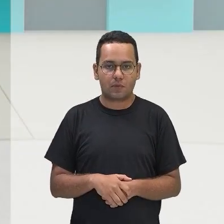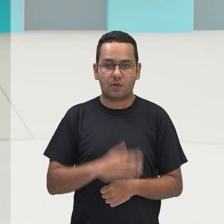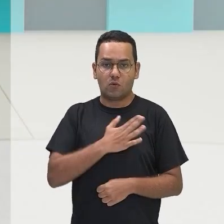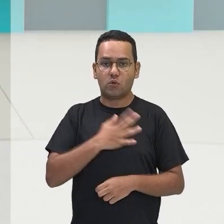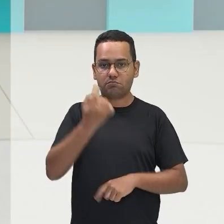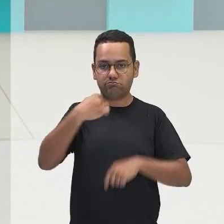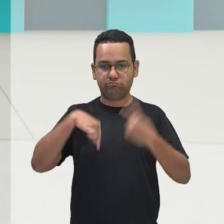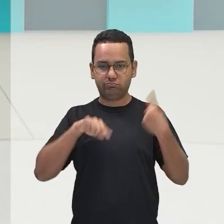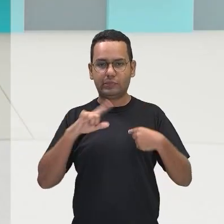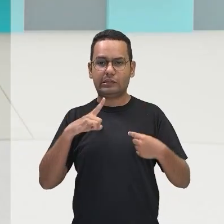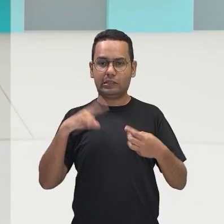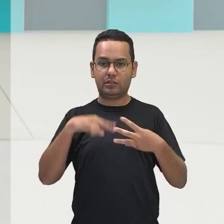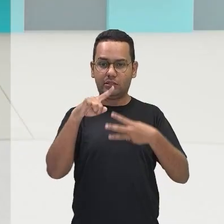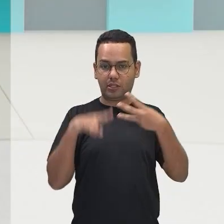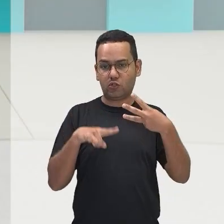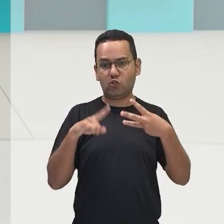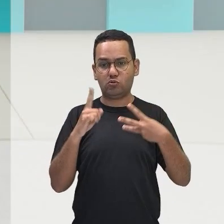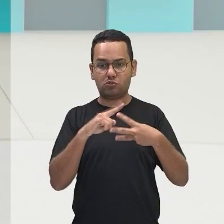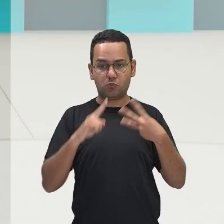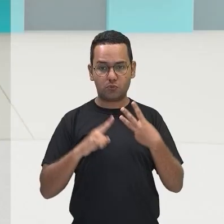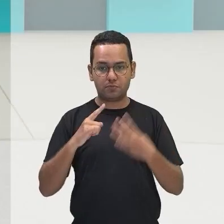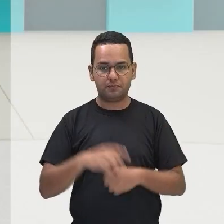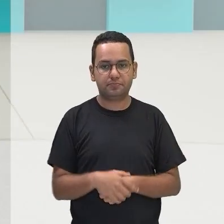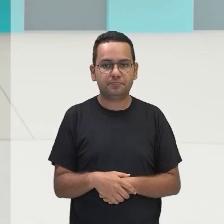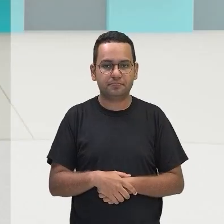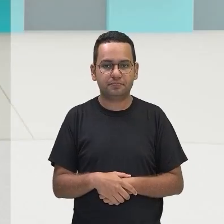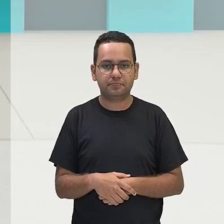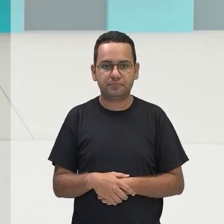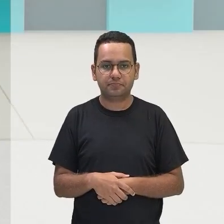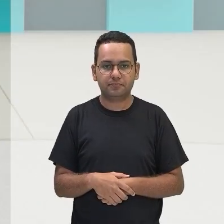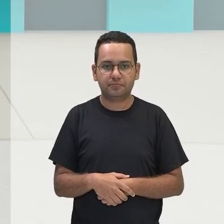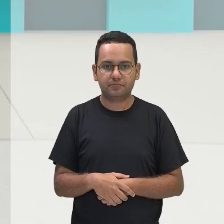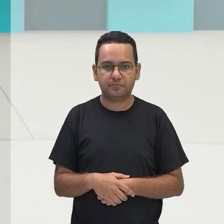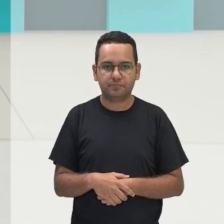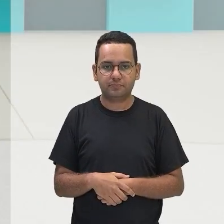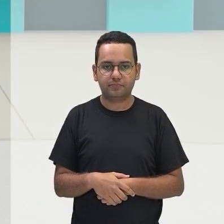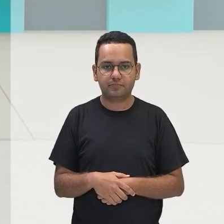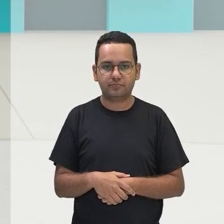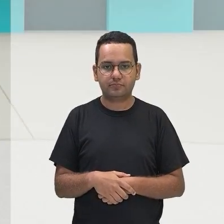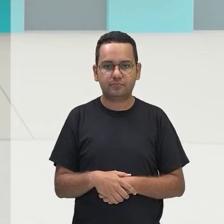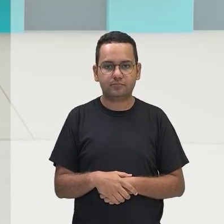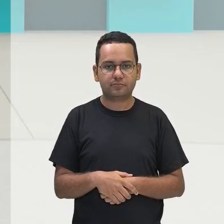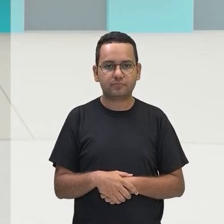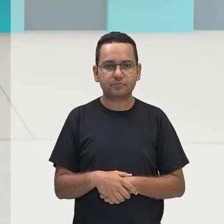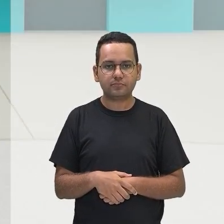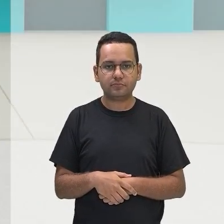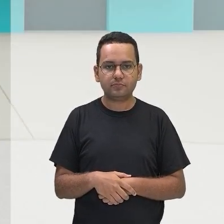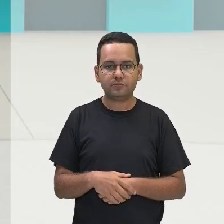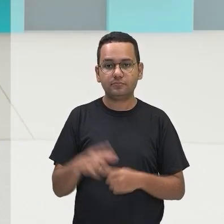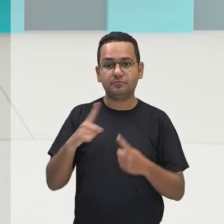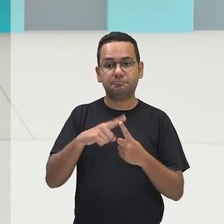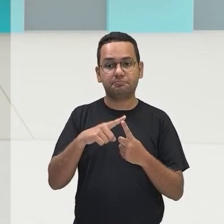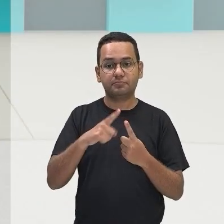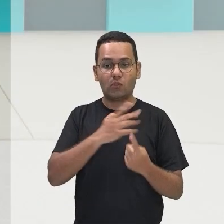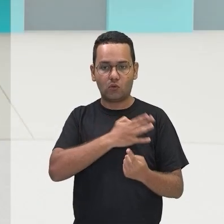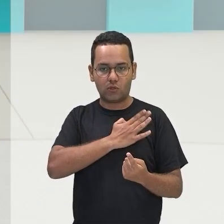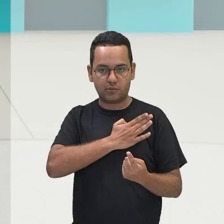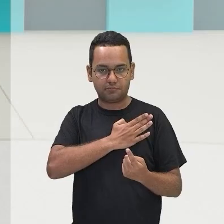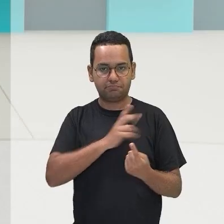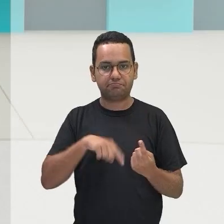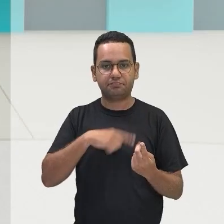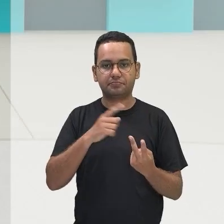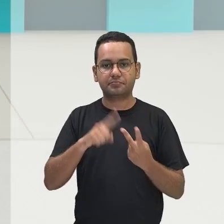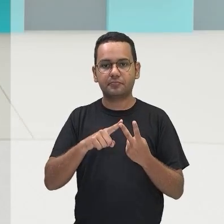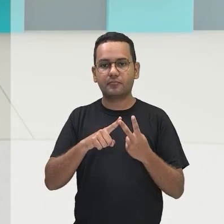cardiovascular em 3 principais componentes, né? O sistema todo, ele é dividido em coração, tem